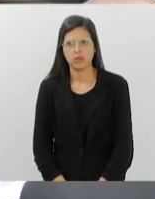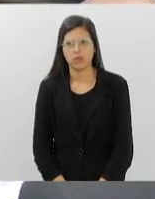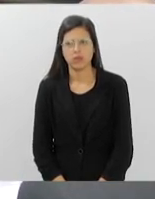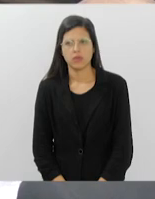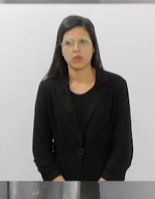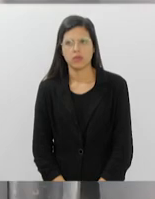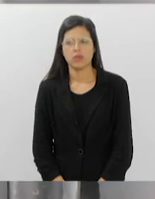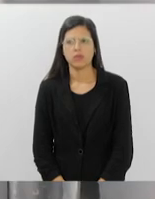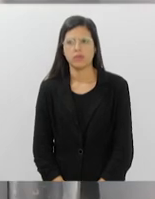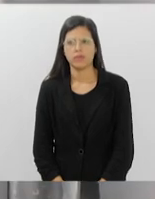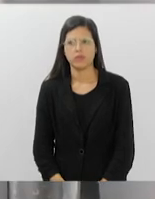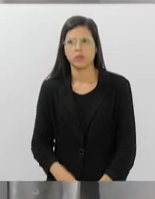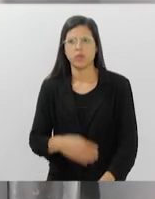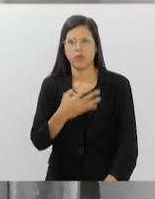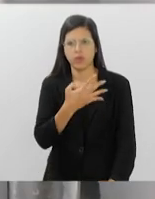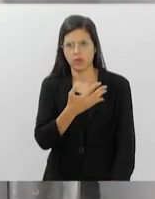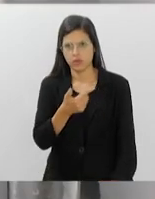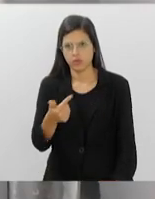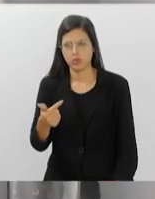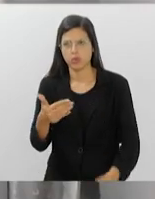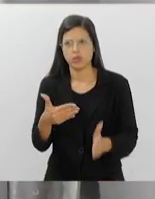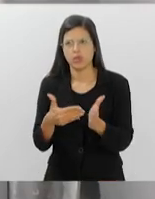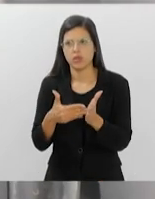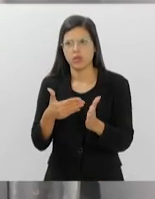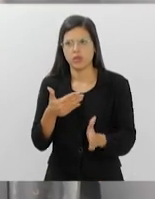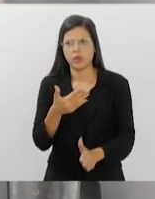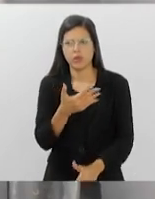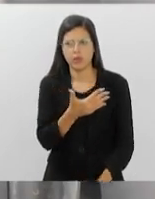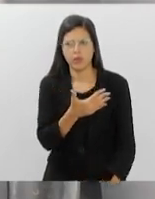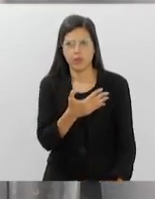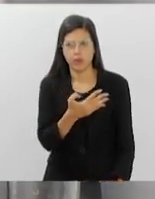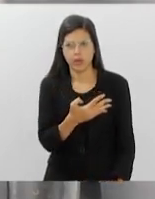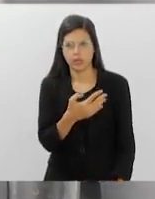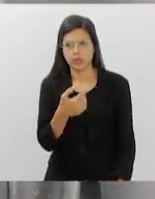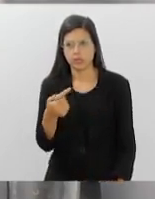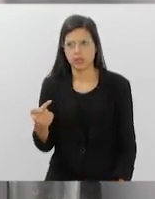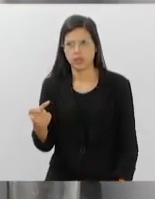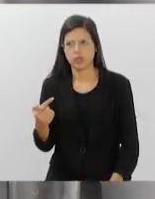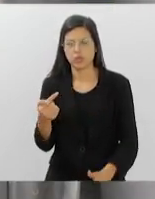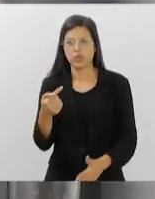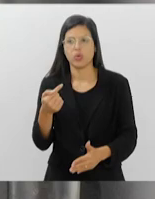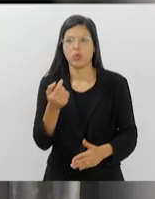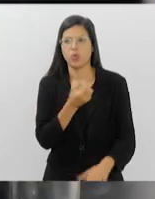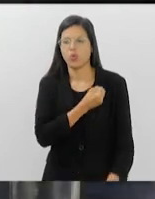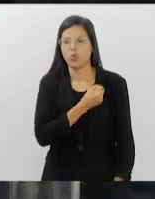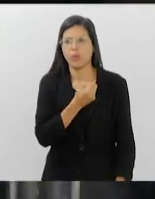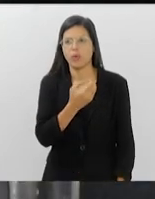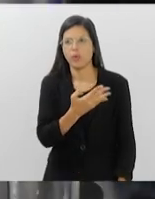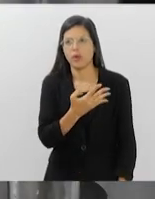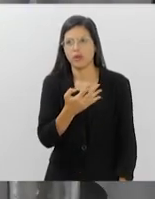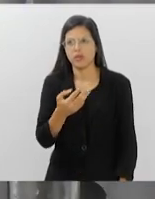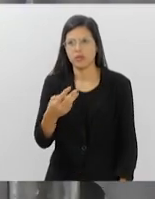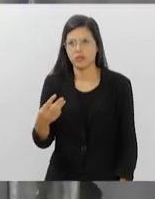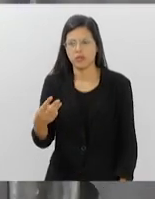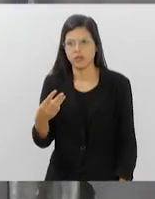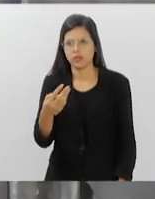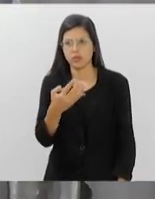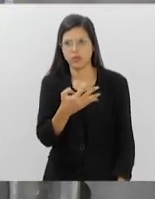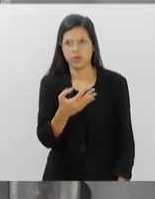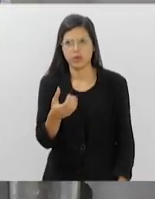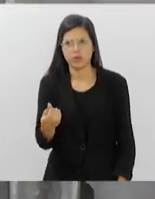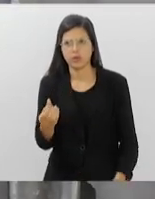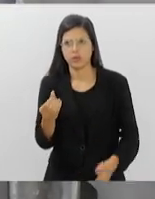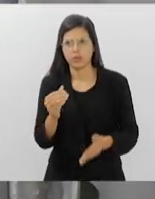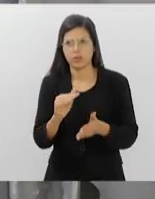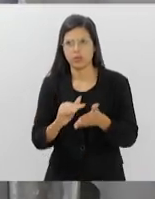deixando claro, 42 ao 47, sendo que o 43 e o 46 foram retirados